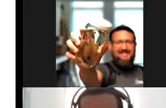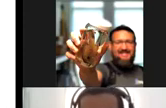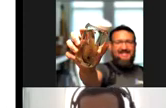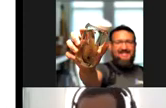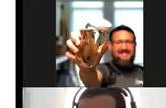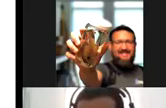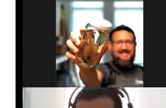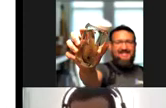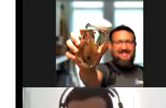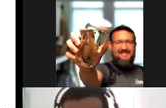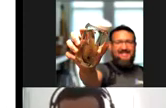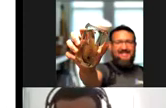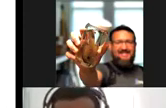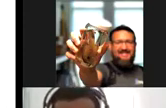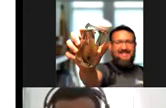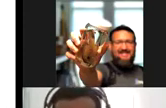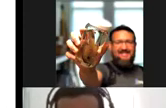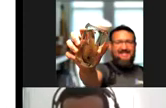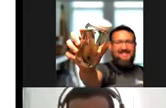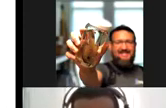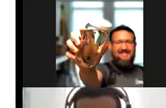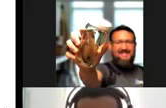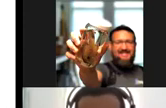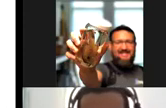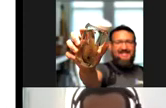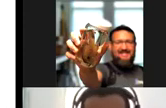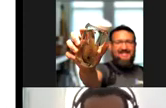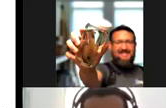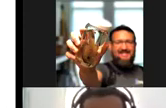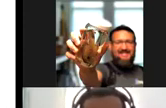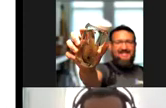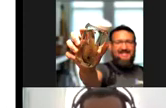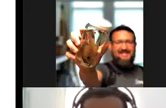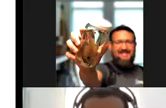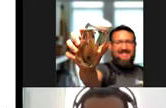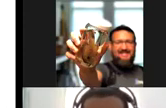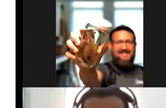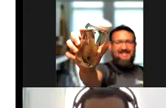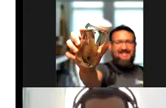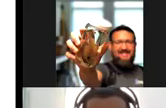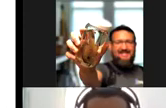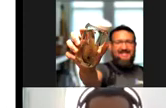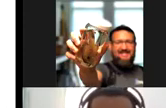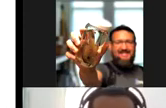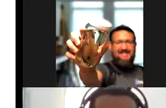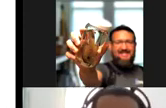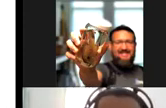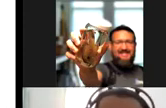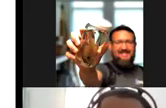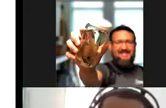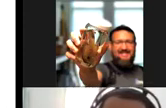né? Então, são todas as plantas do cerrado. O Santiago tá aí, eu não lembro quantas eram, mas eram muitas, acho que eram bem mais de 1000, não